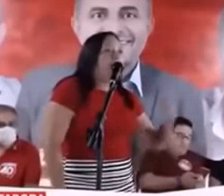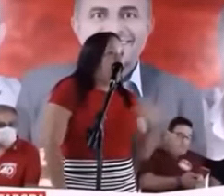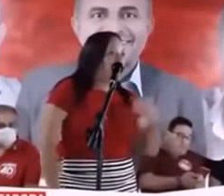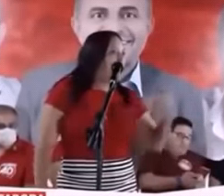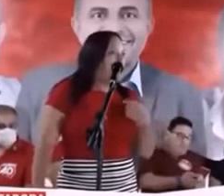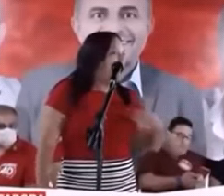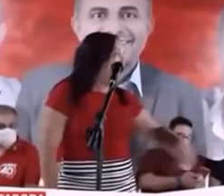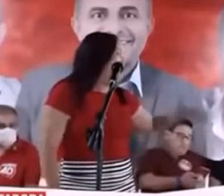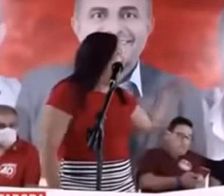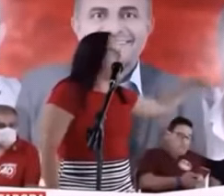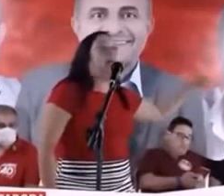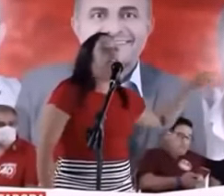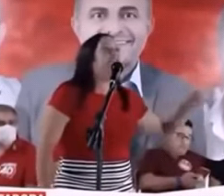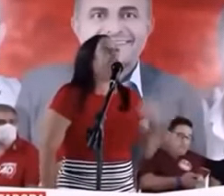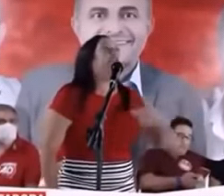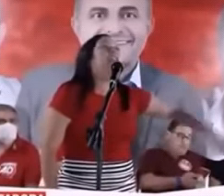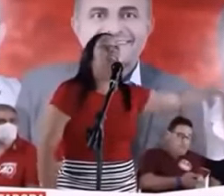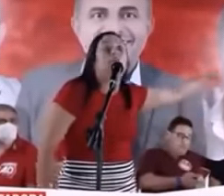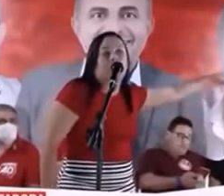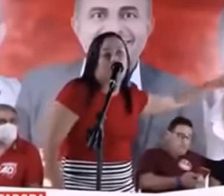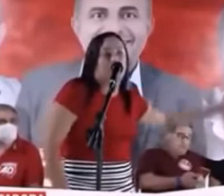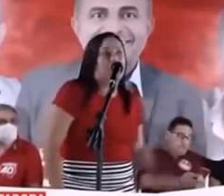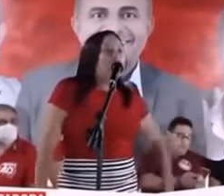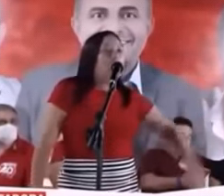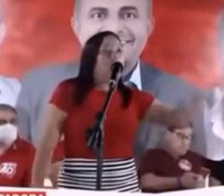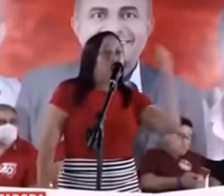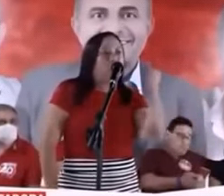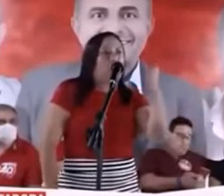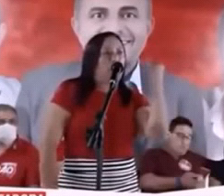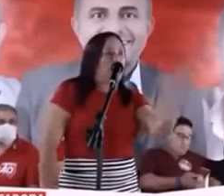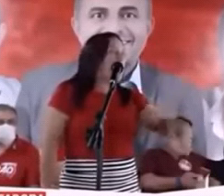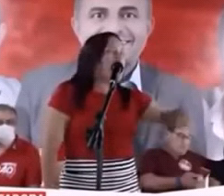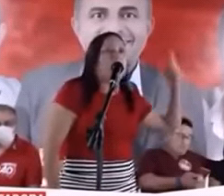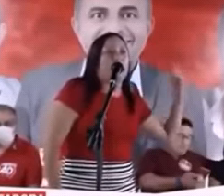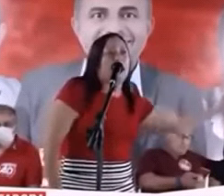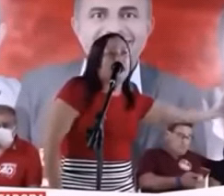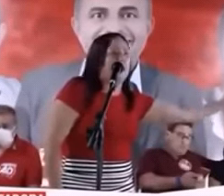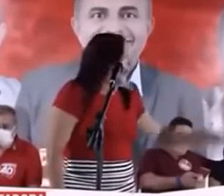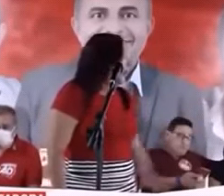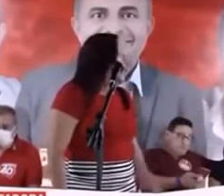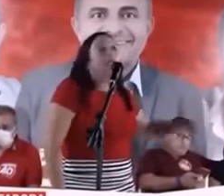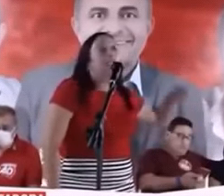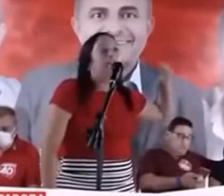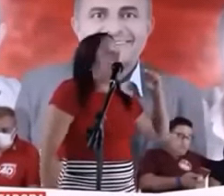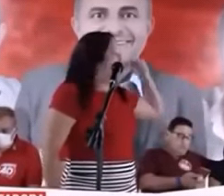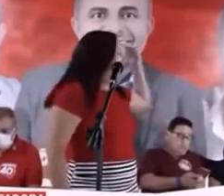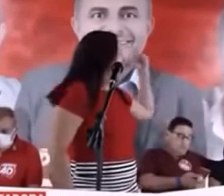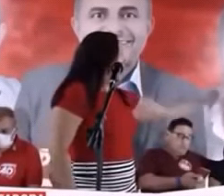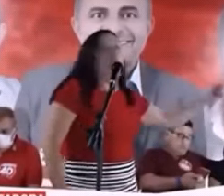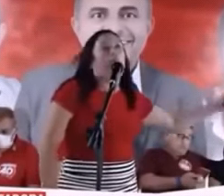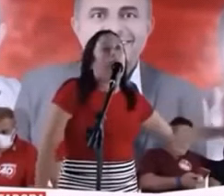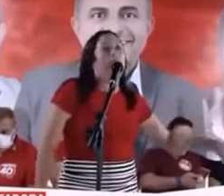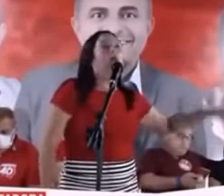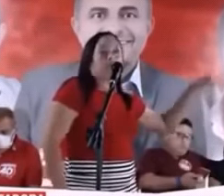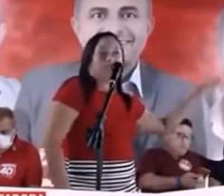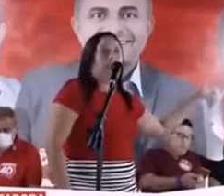porque eu sou pobre, eles avistam, eles são ricos. E eu tinha orgulho, eu comia na mesa com ele, deitava na cama